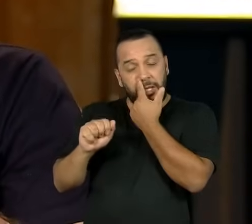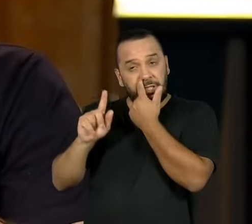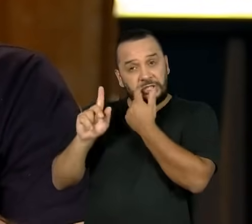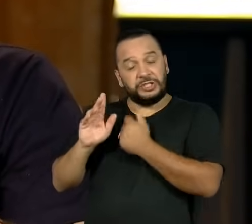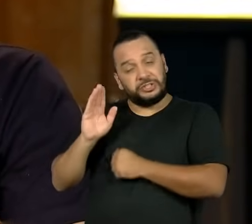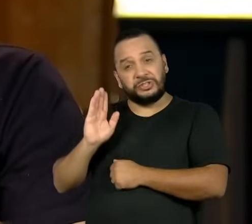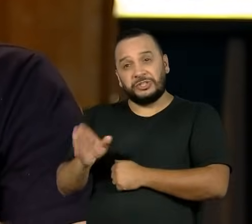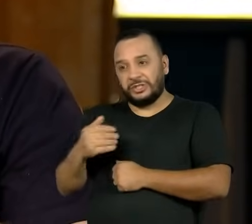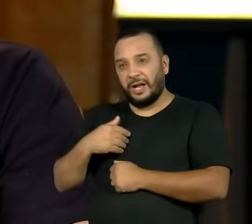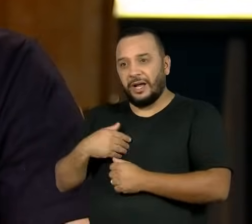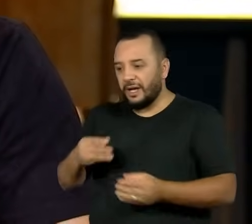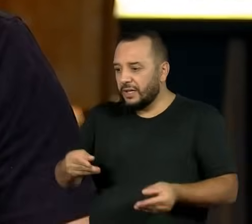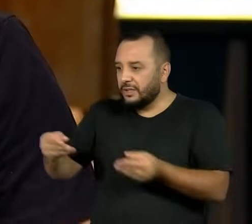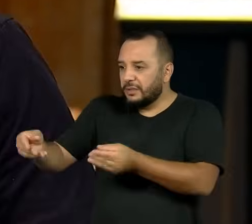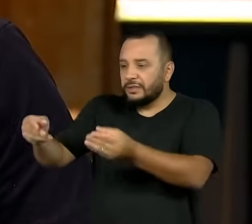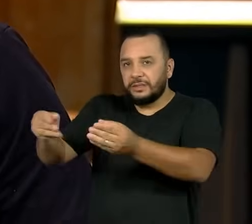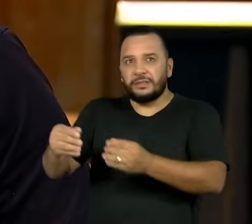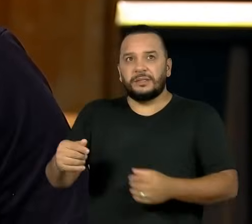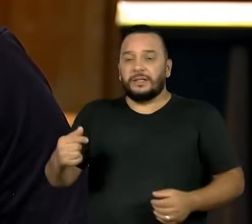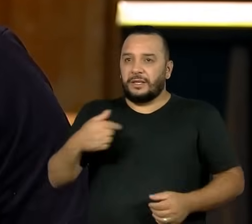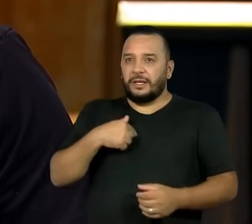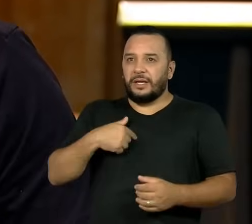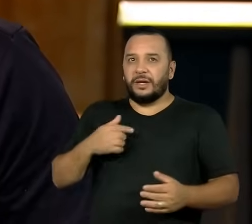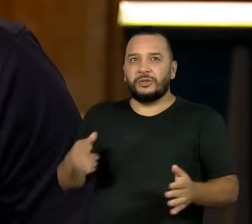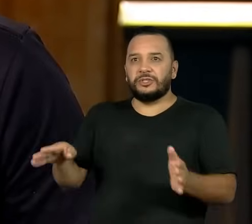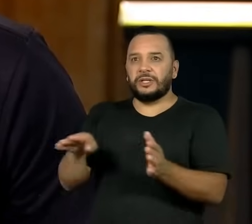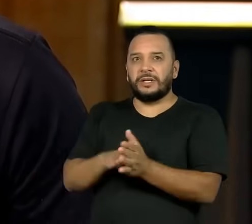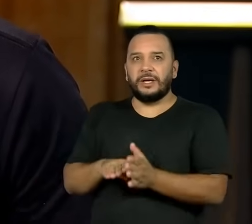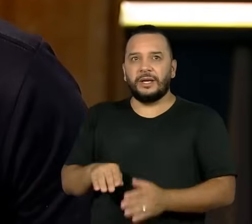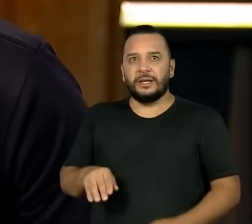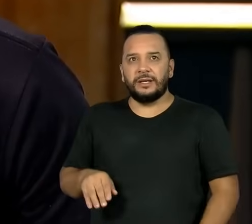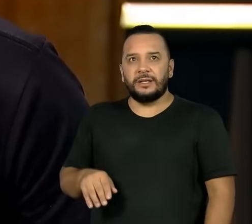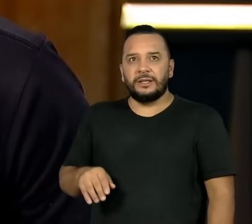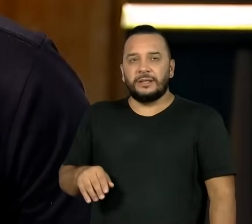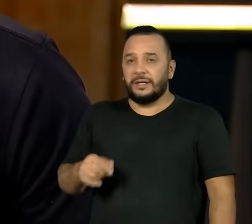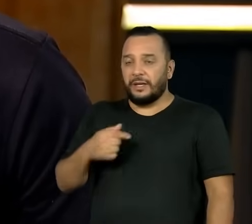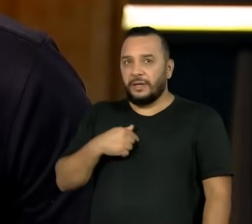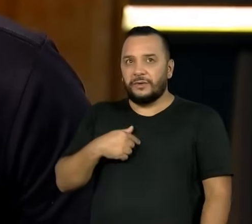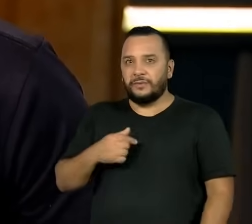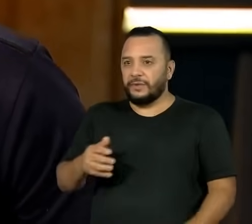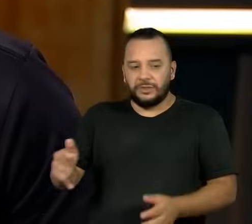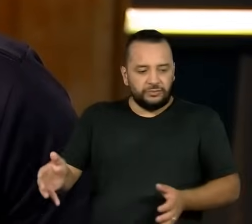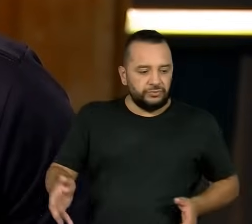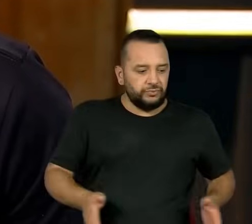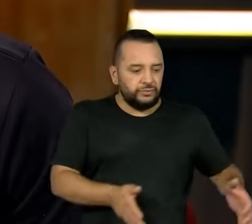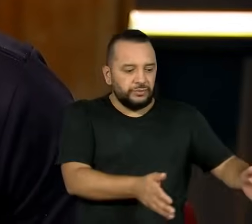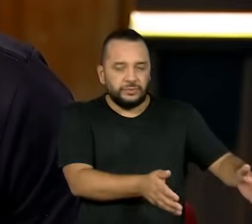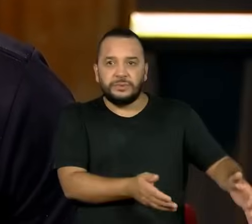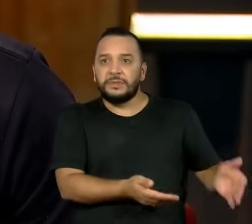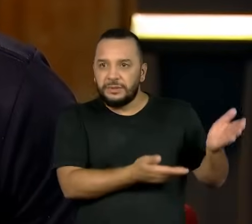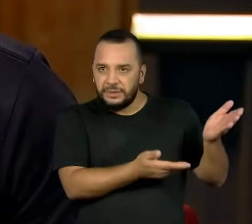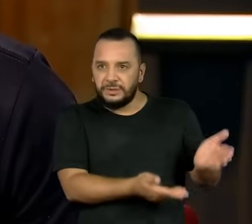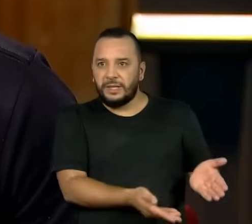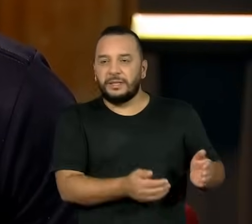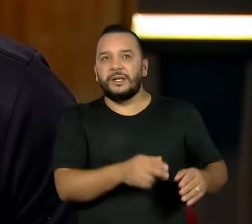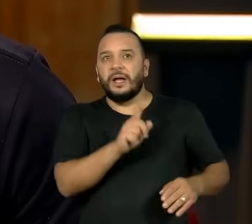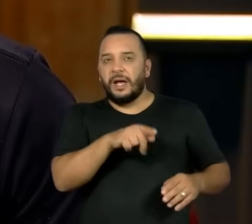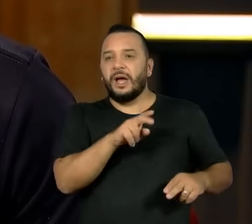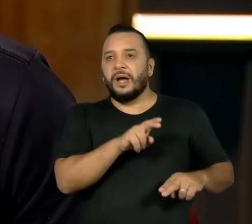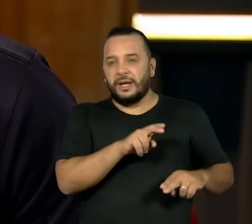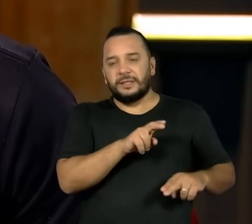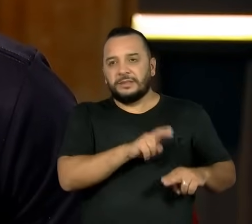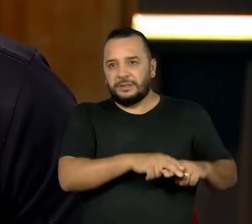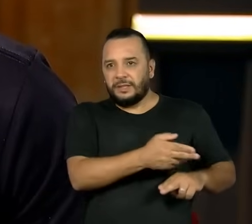comer em casa. O que ele fez? Puxou um tamborete pro Draulio. Ele não é um filho do dono da fazenda, ele é uma criança com